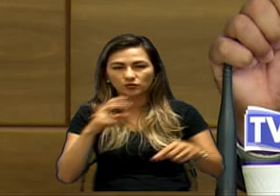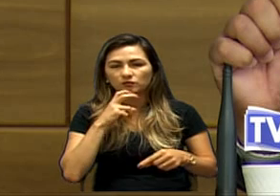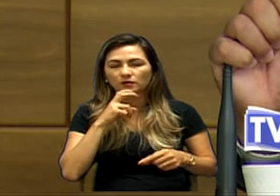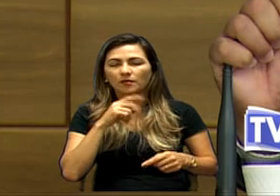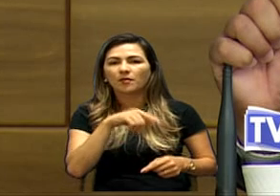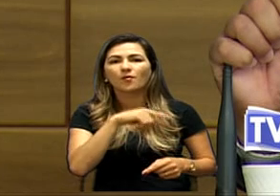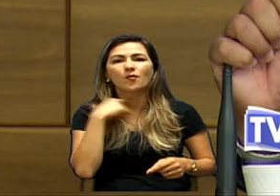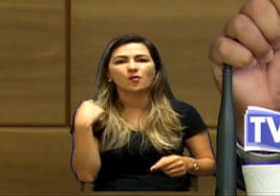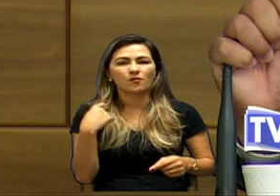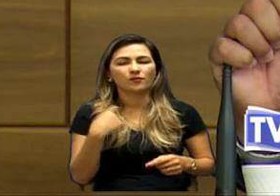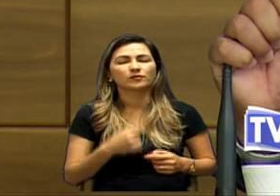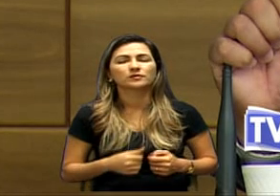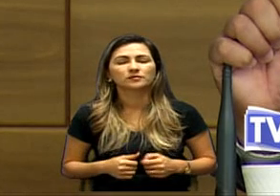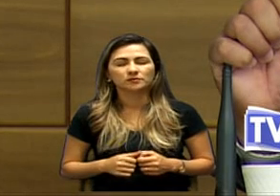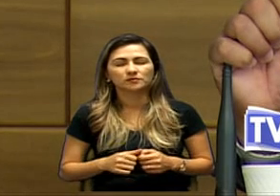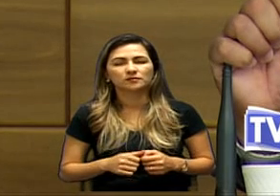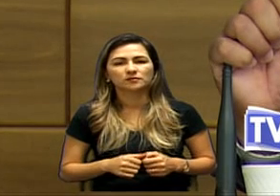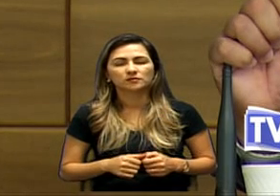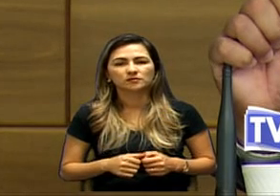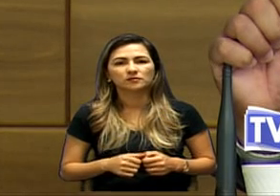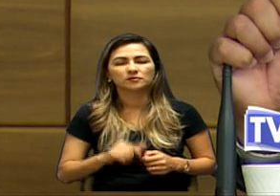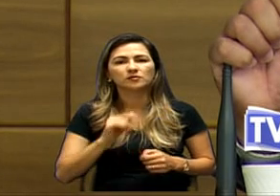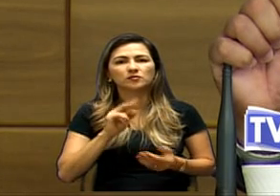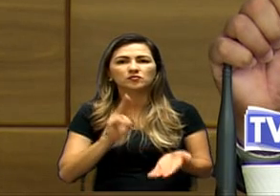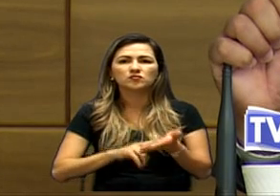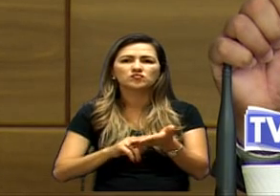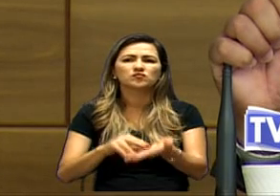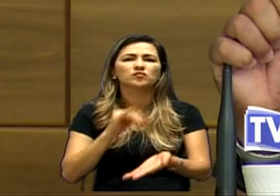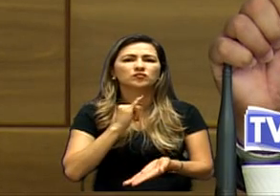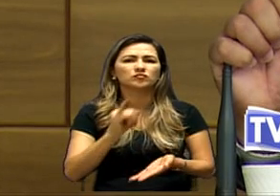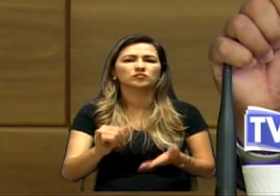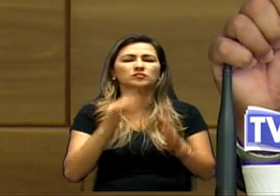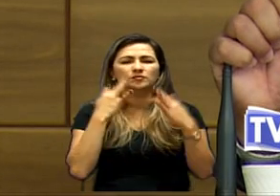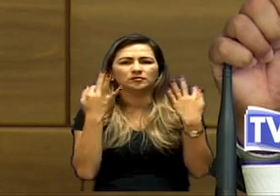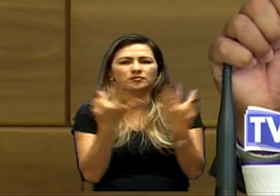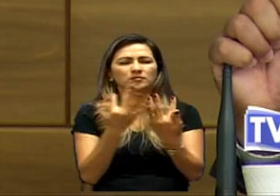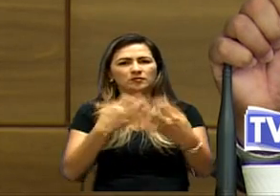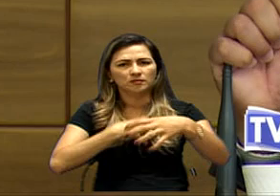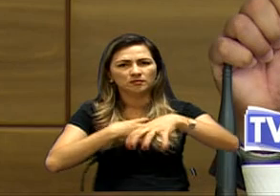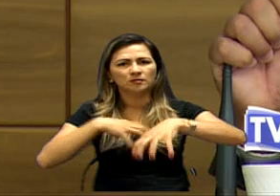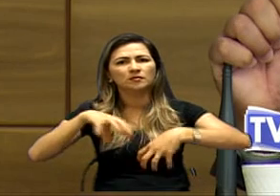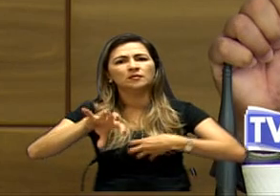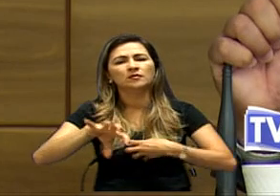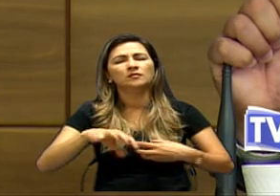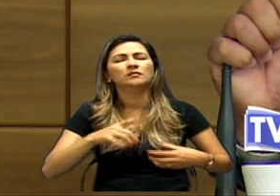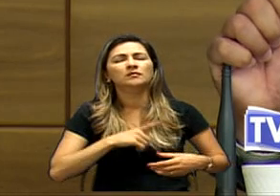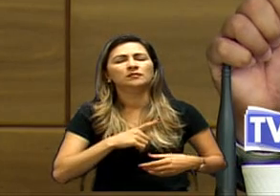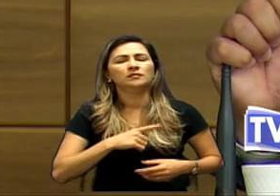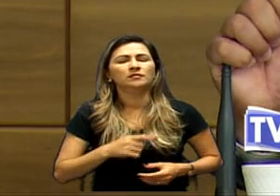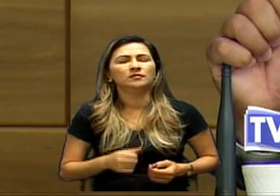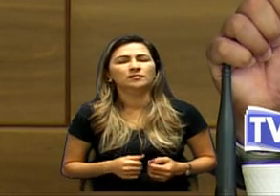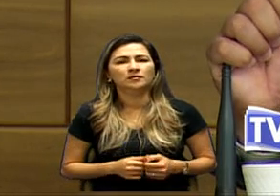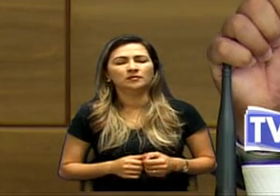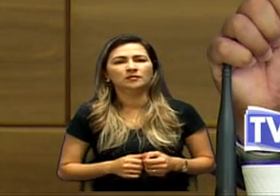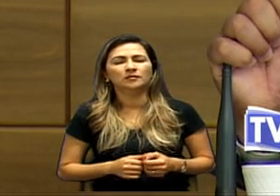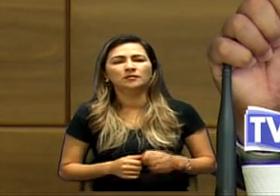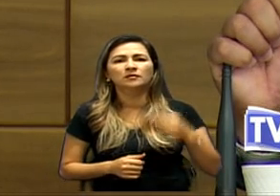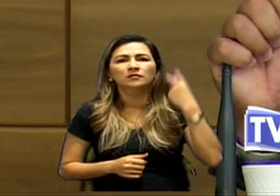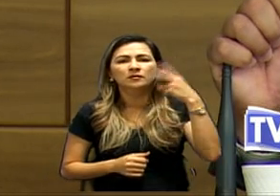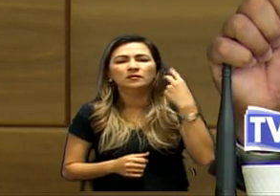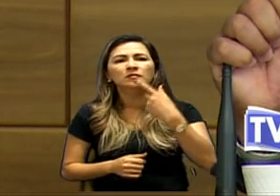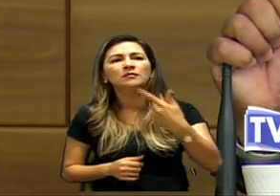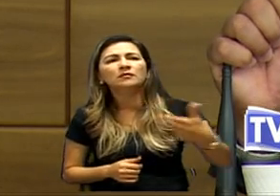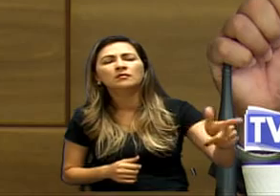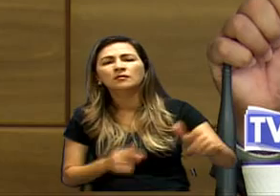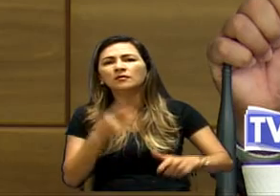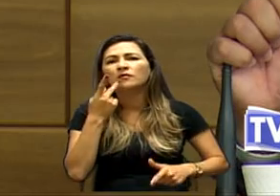aqui nossos sentimentos a toda a família. Que Deus conforte o coração de todos os familiares também. Algum outro vereador tem voto